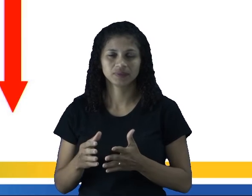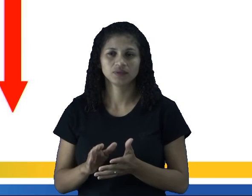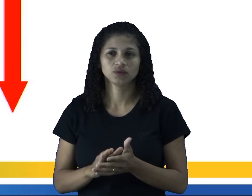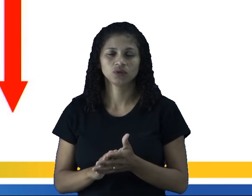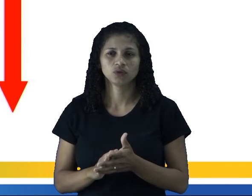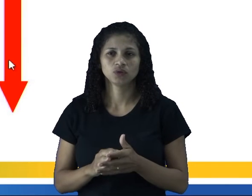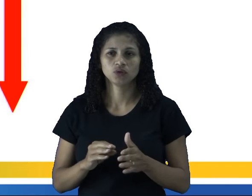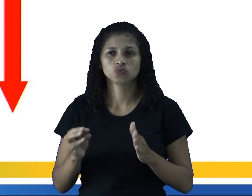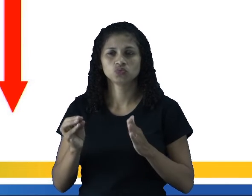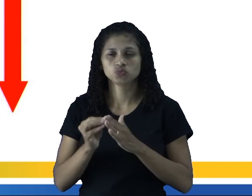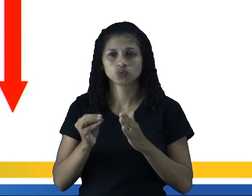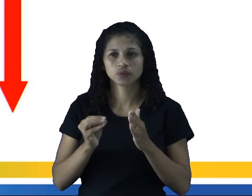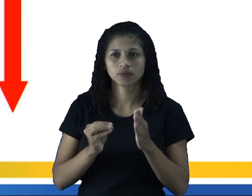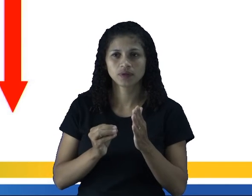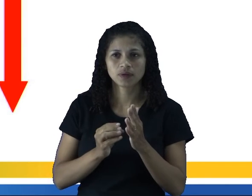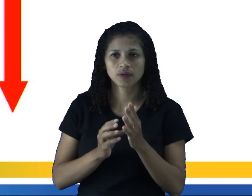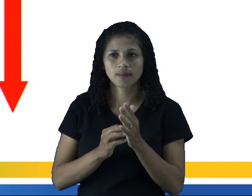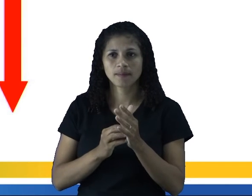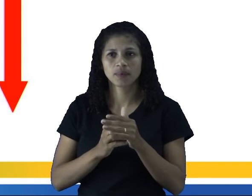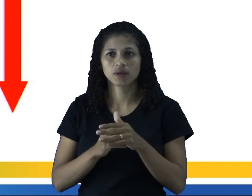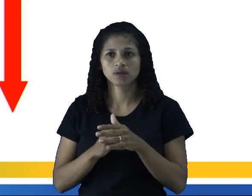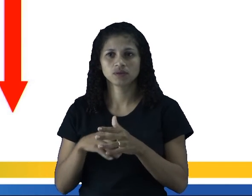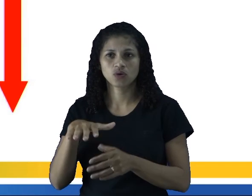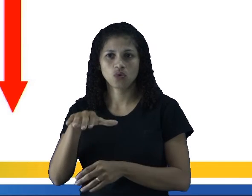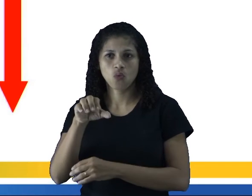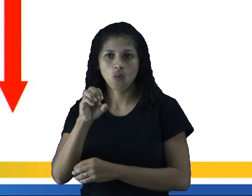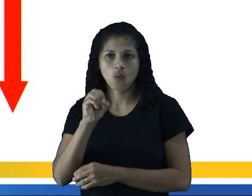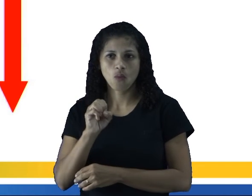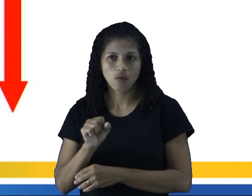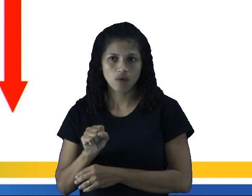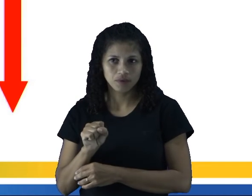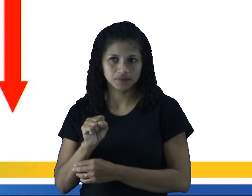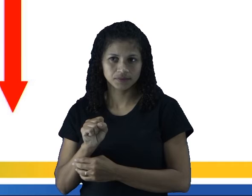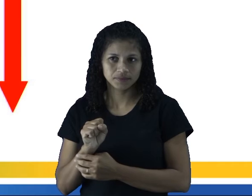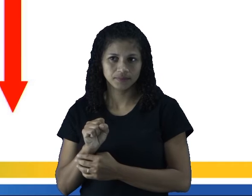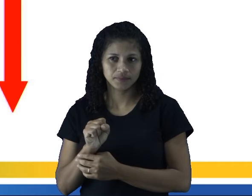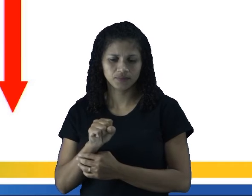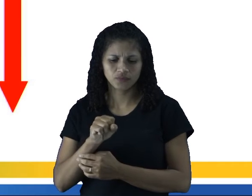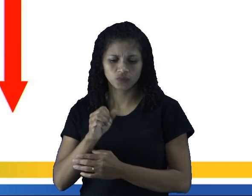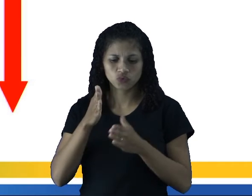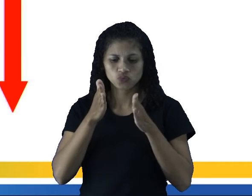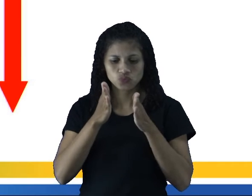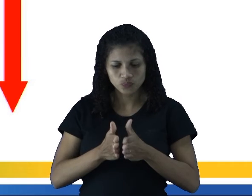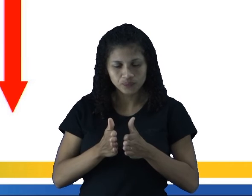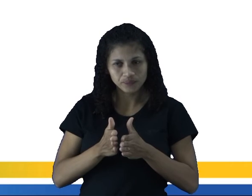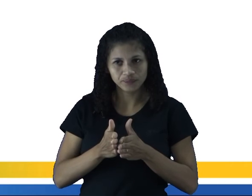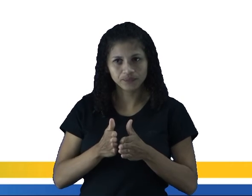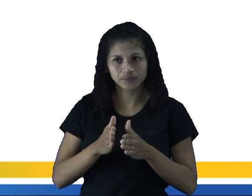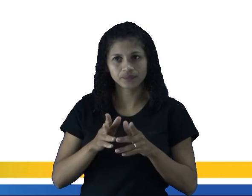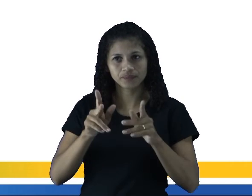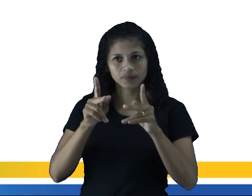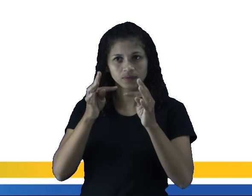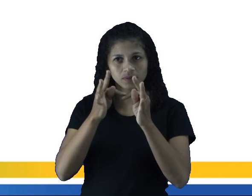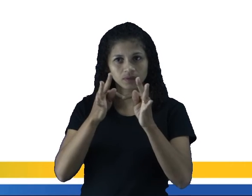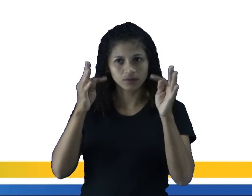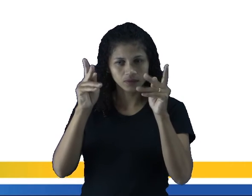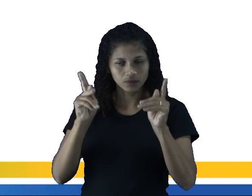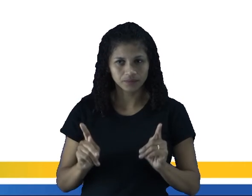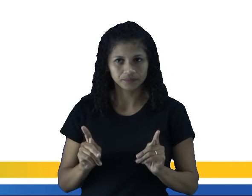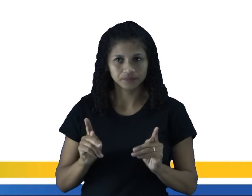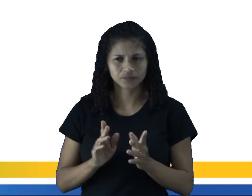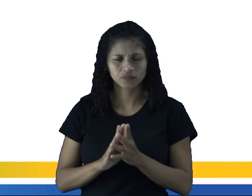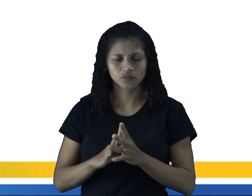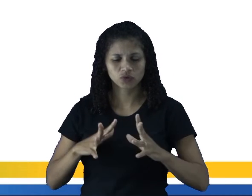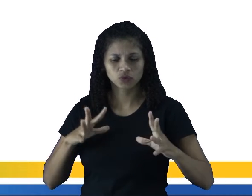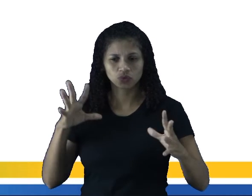nosso elemento, né, mais denso ali é o ósmio, que fica bem aqui no meio da tabela periódica. Então, vamos lá para o